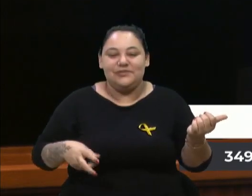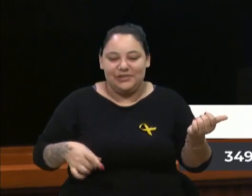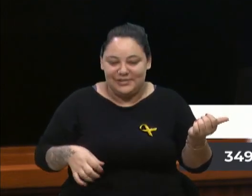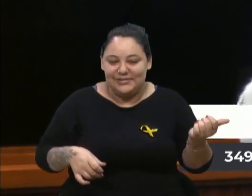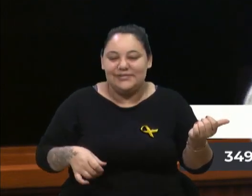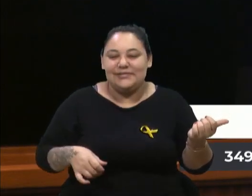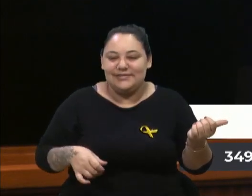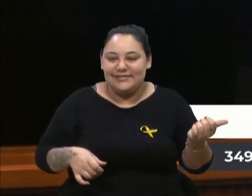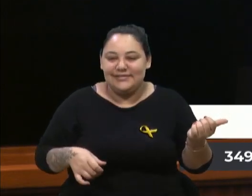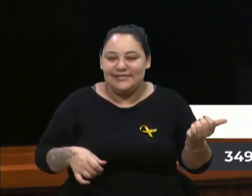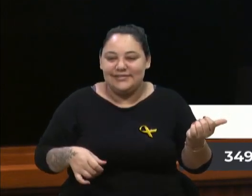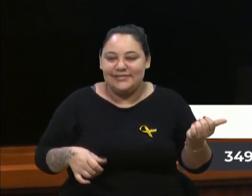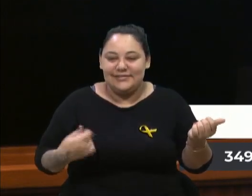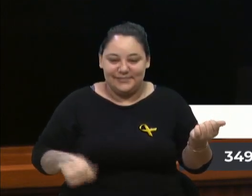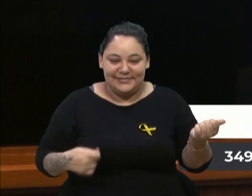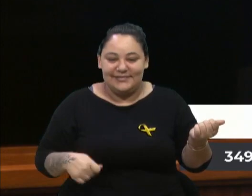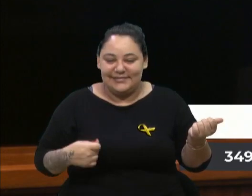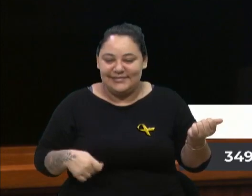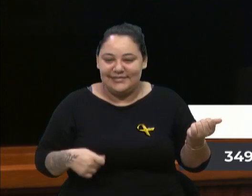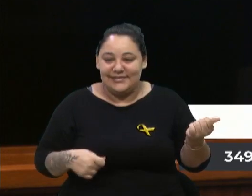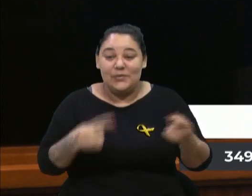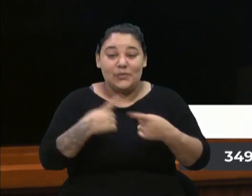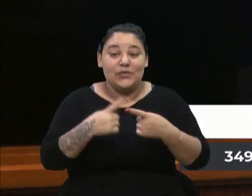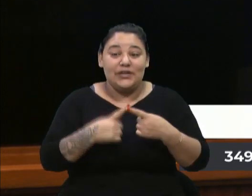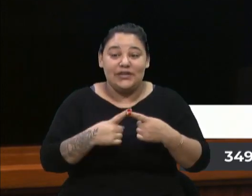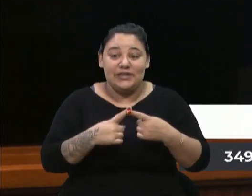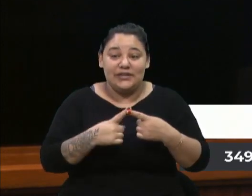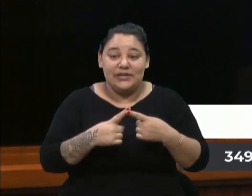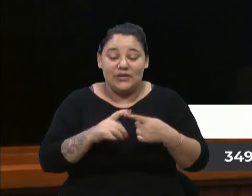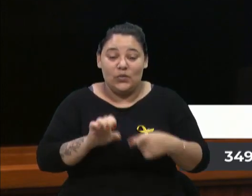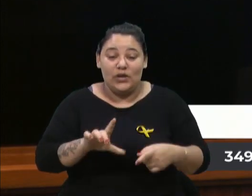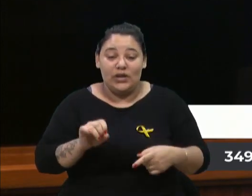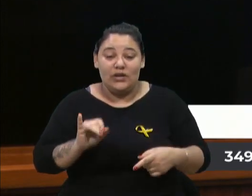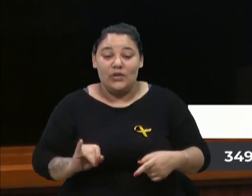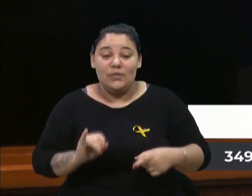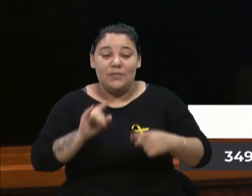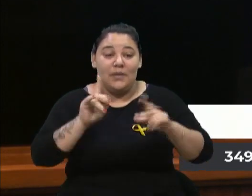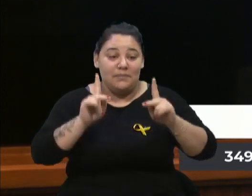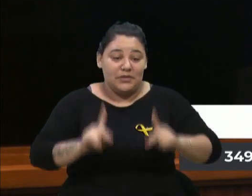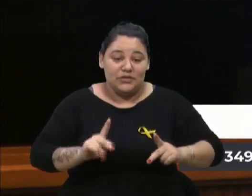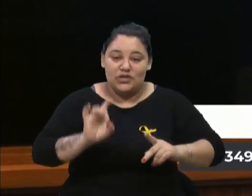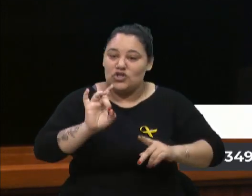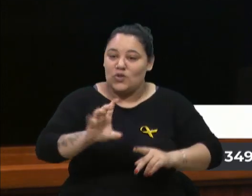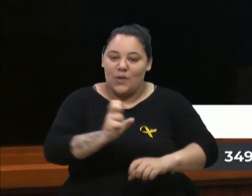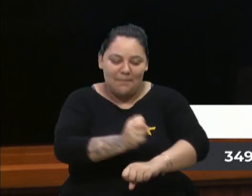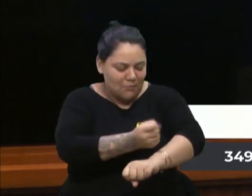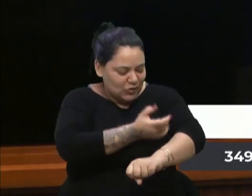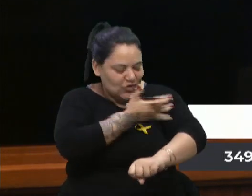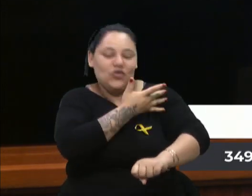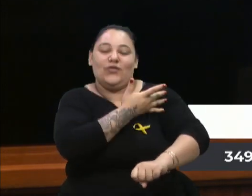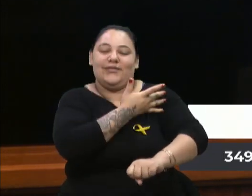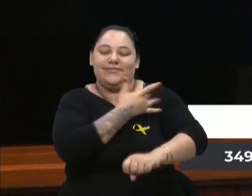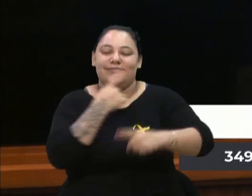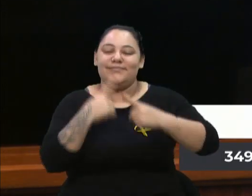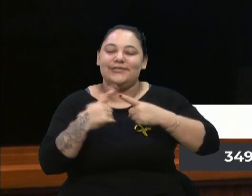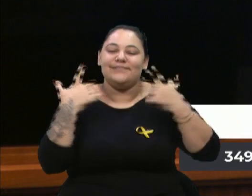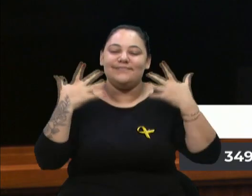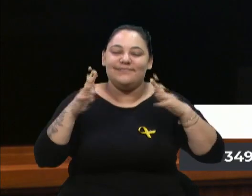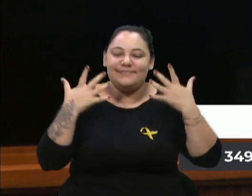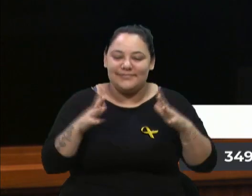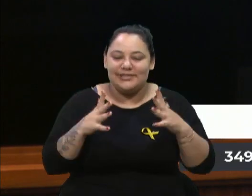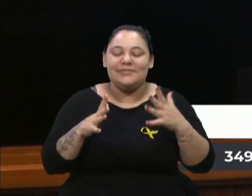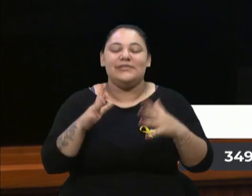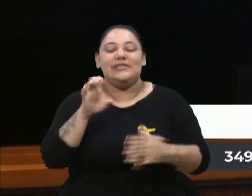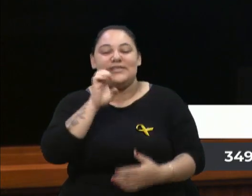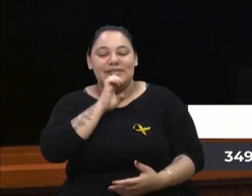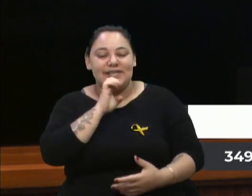Já está combinado, porque o Eloy realmente é uma pessoa que emociona só falar dele. Então, parabéns, vereadora